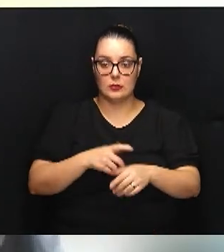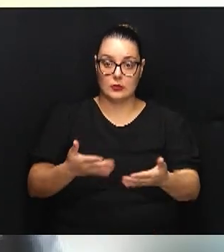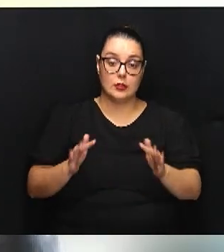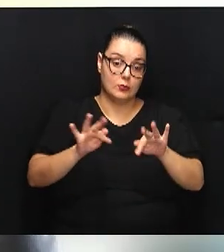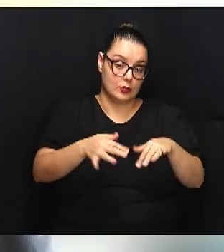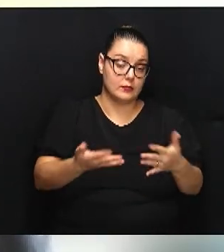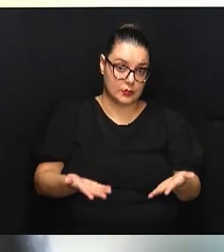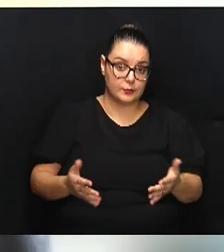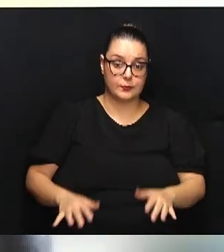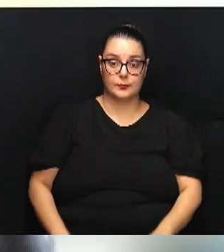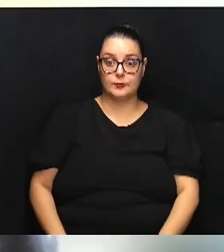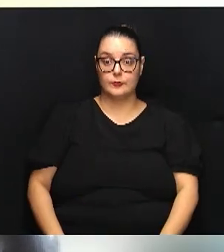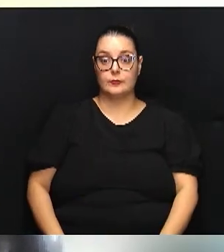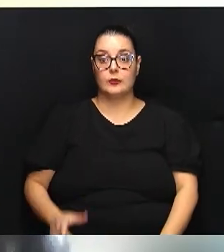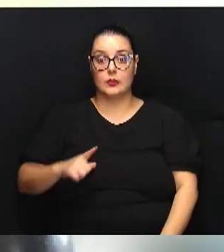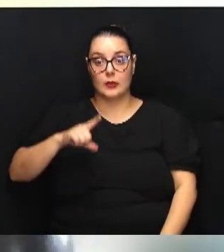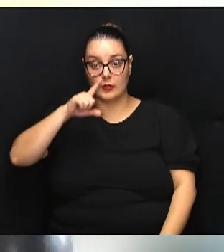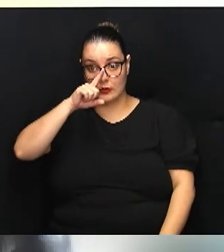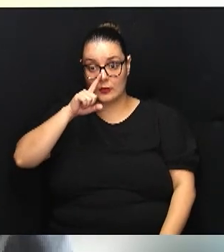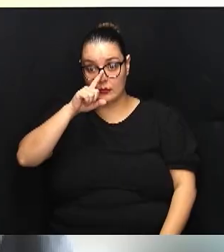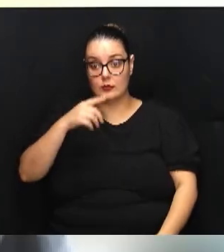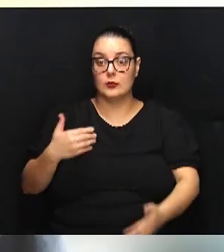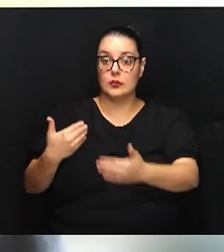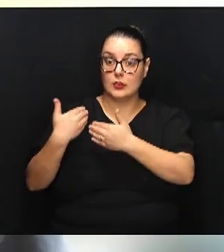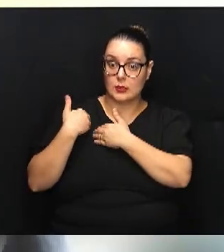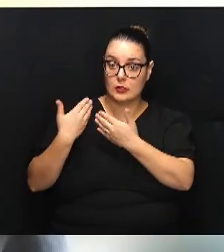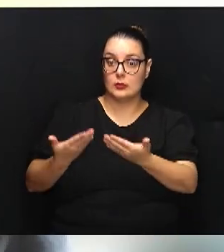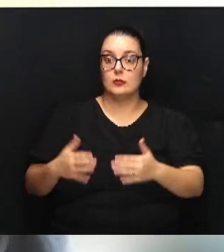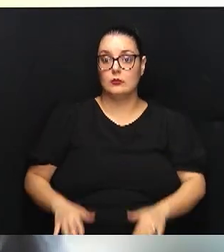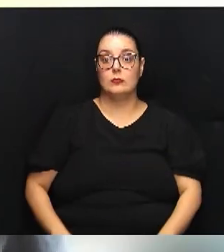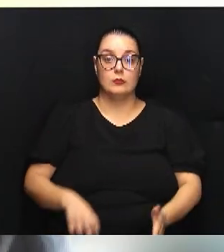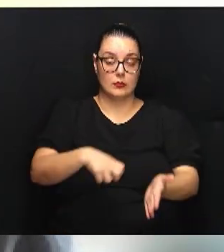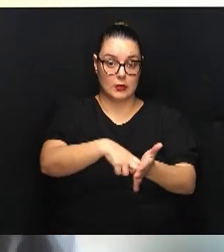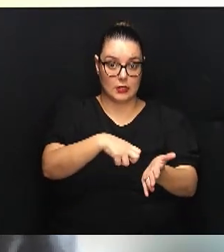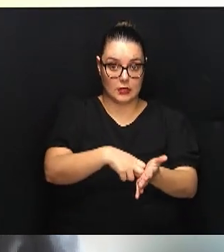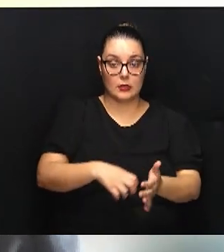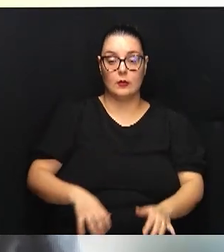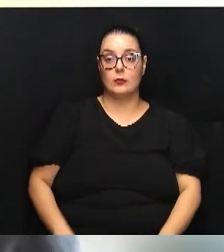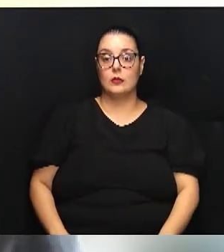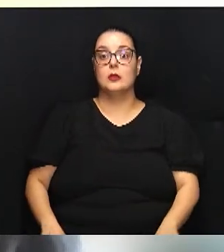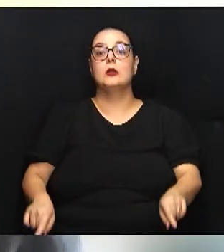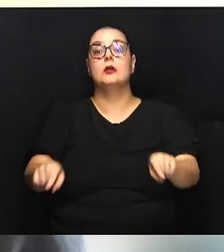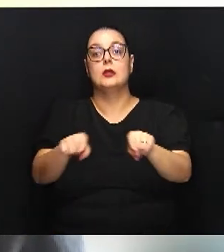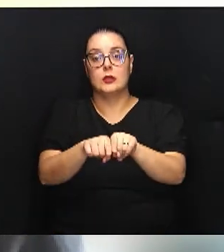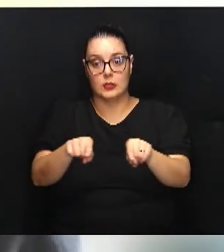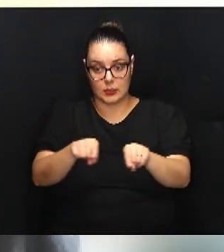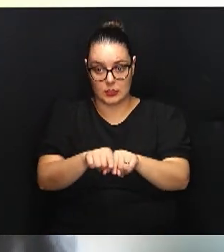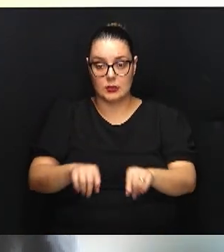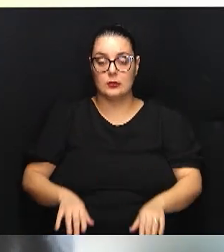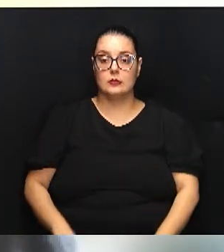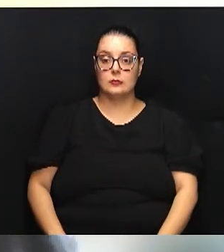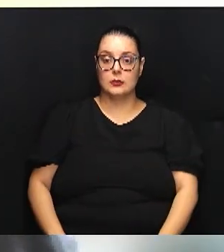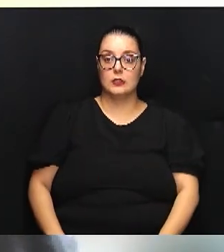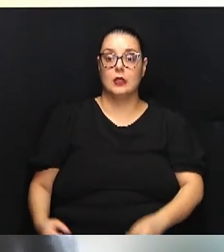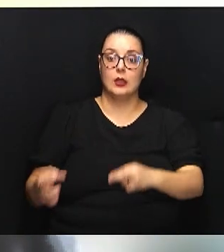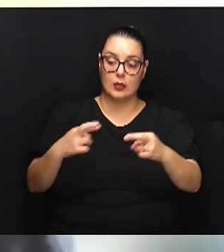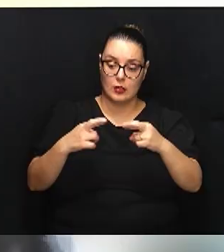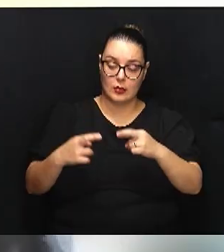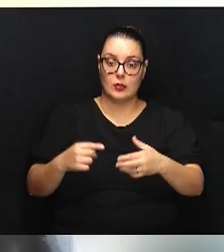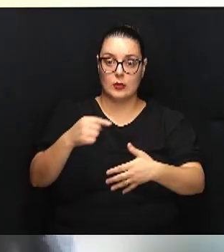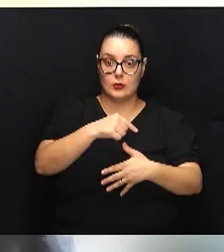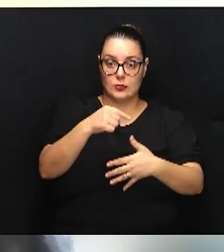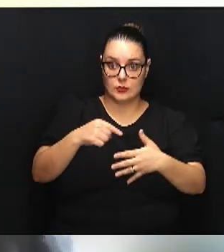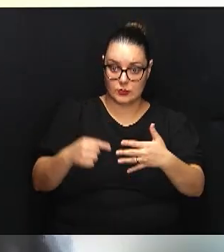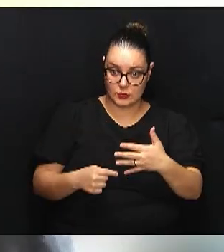uma participação naquele episódio. E, por fim, há o risco também da responsabilização penal, em que também